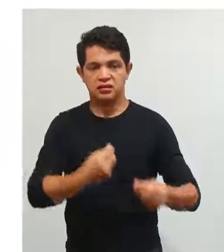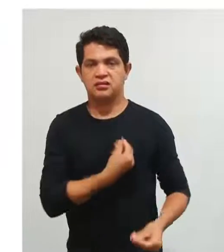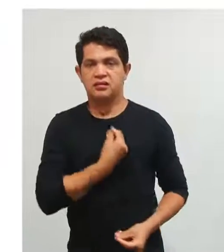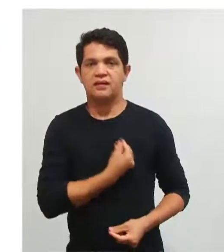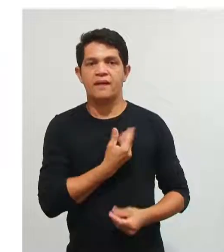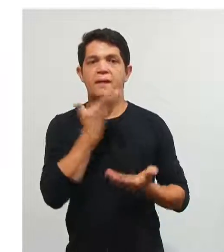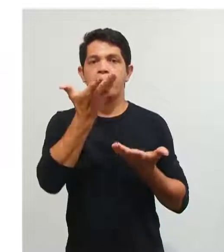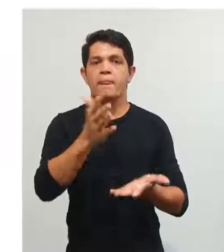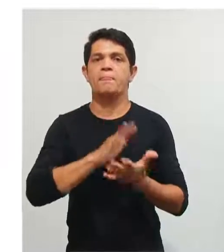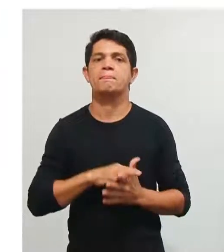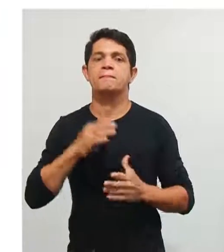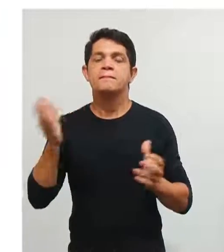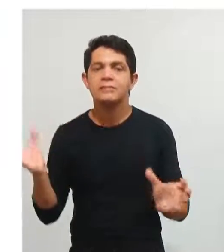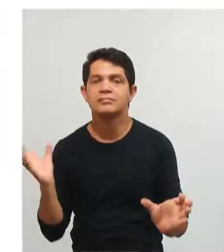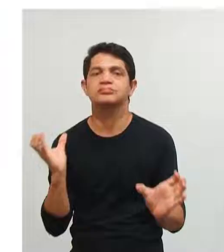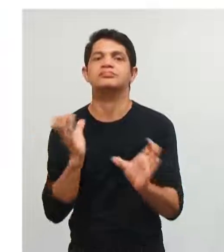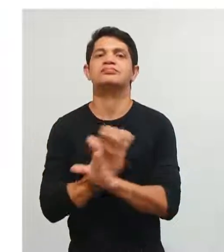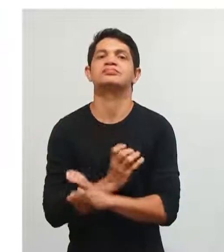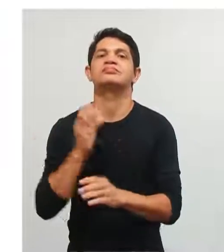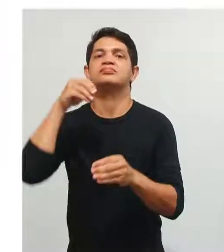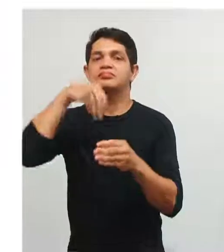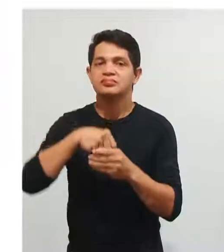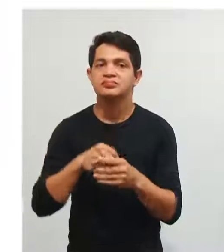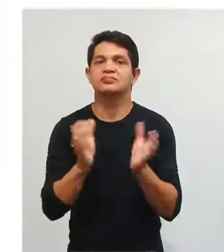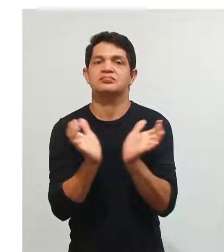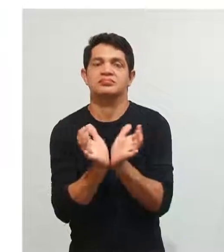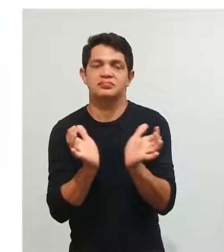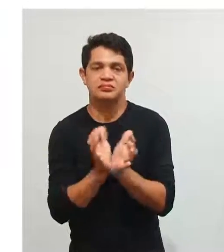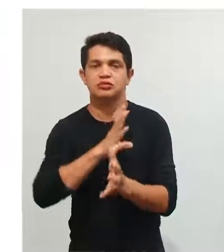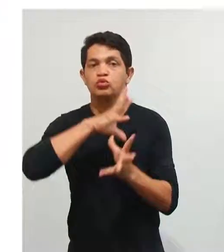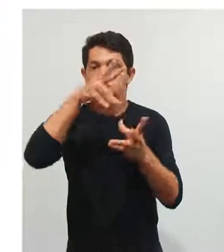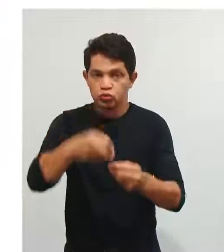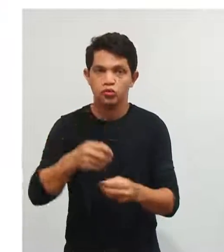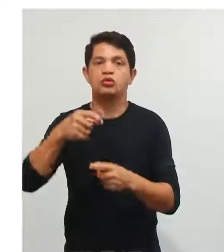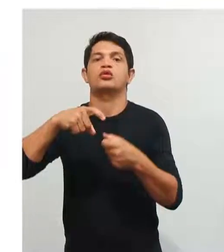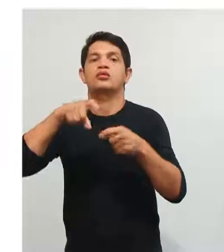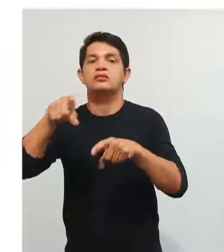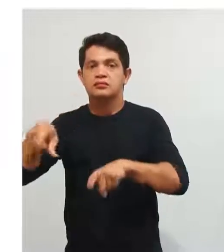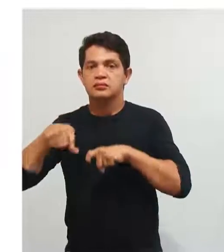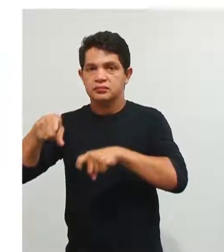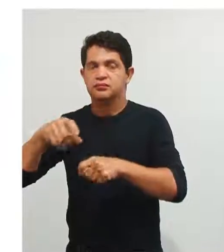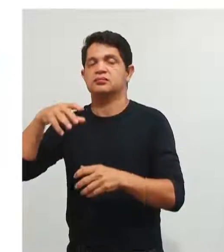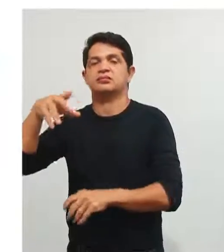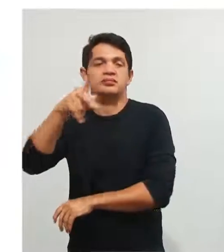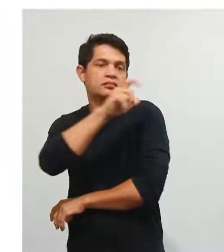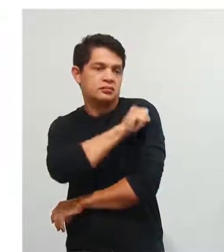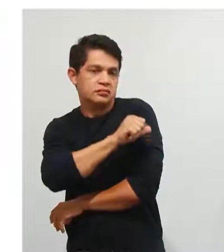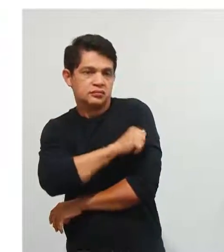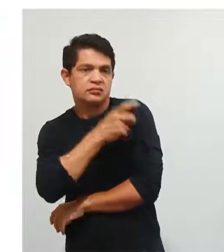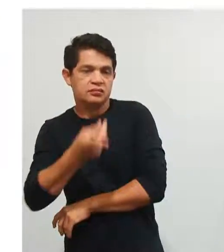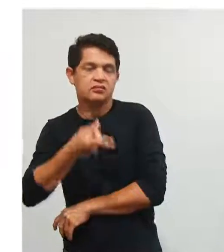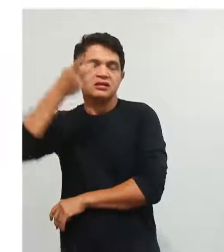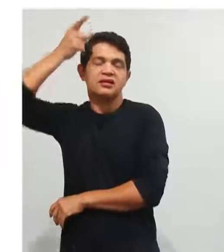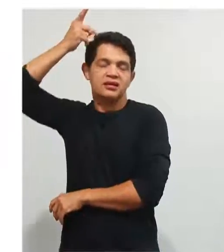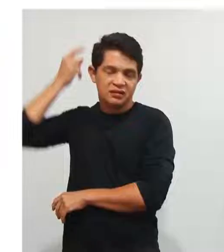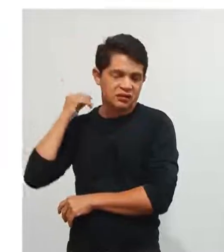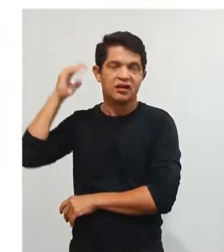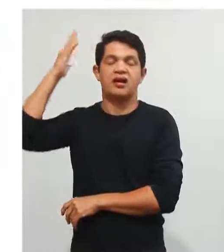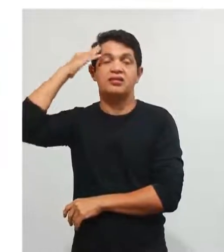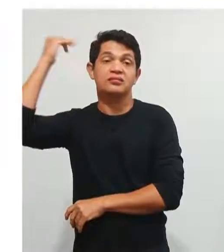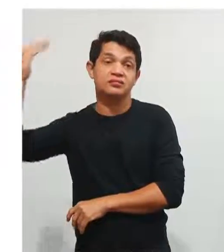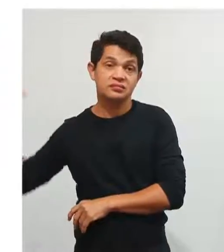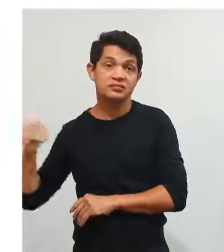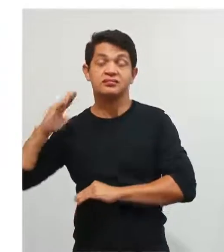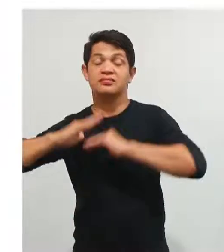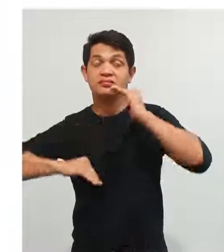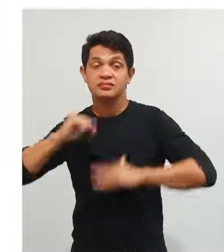Neto completaram então o grupo da Tropicália, que teve também o artista gráfico, compositor